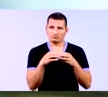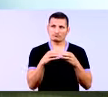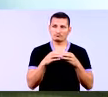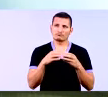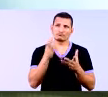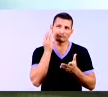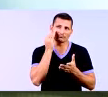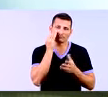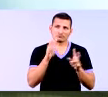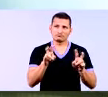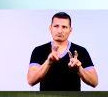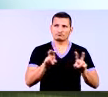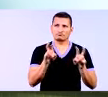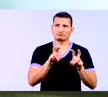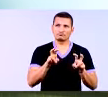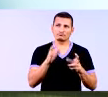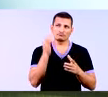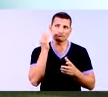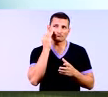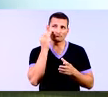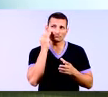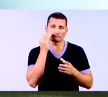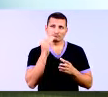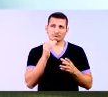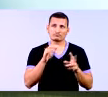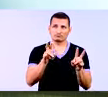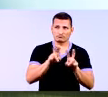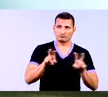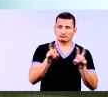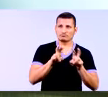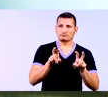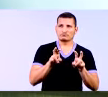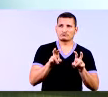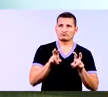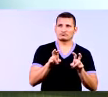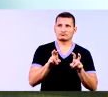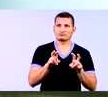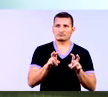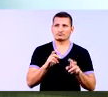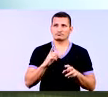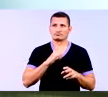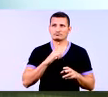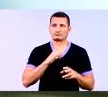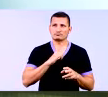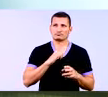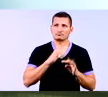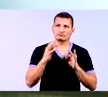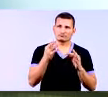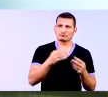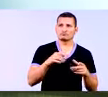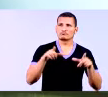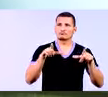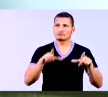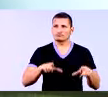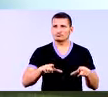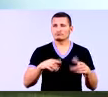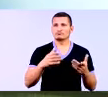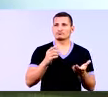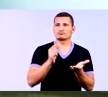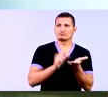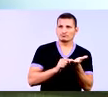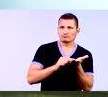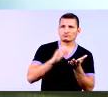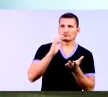um computador, eu estou testando o desempenho da máquina. Aí eu tenho todos os pontos fracos, que é a placa-mãe, que é o chipset, que